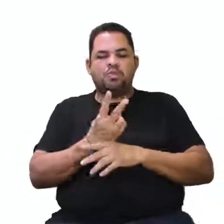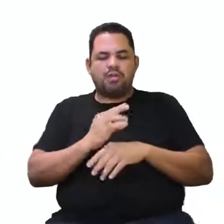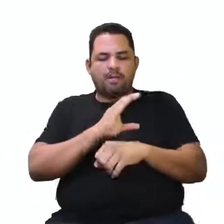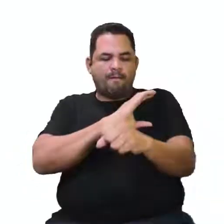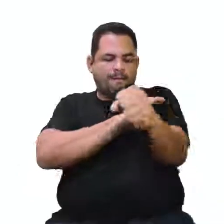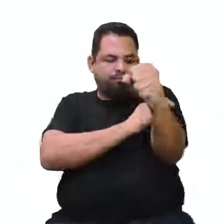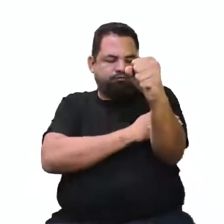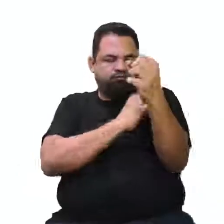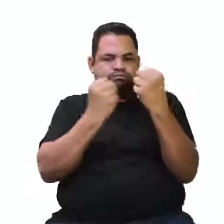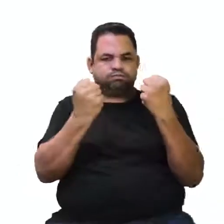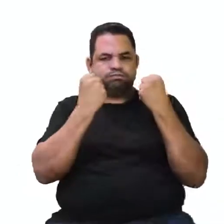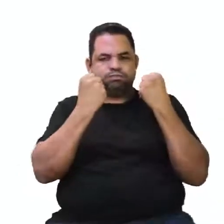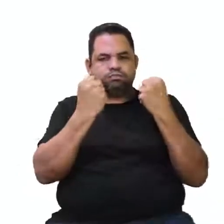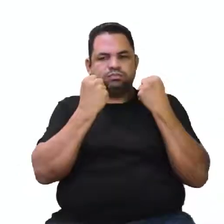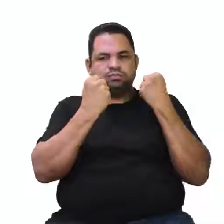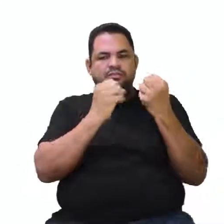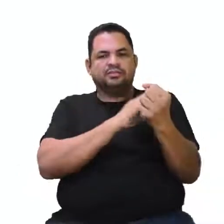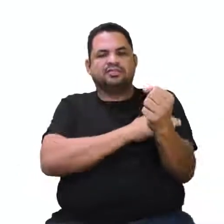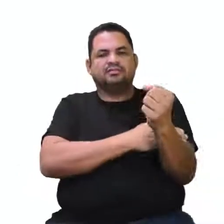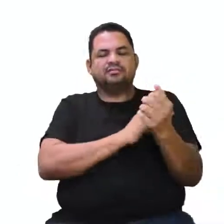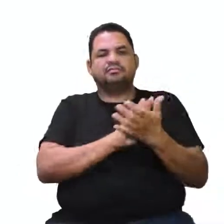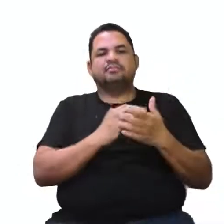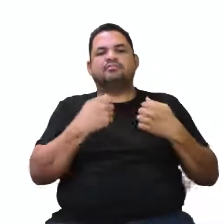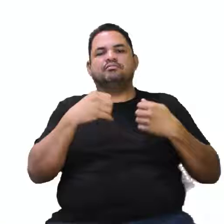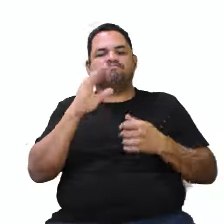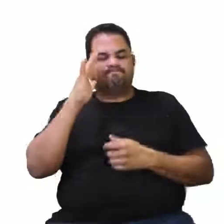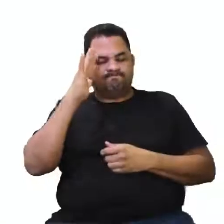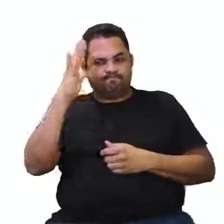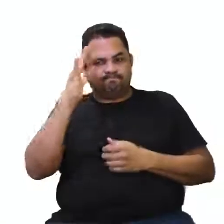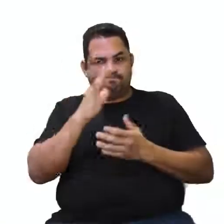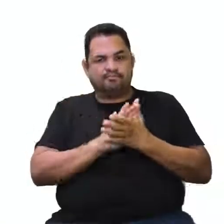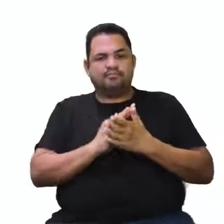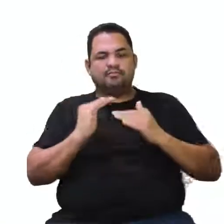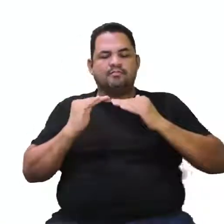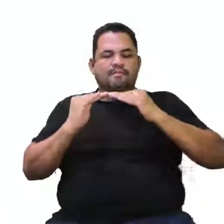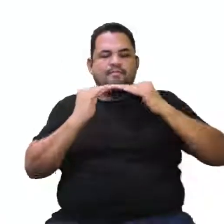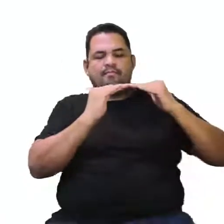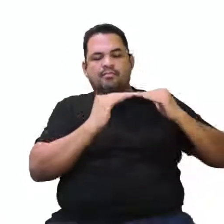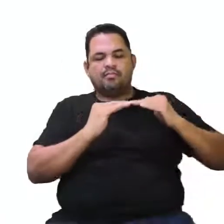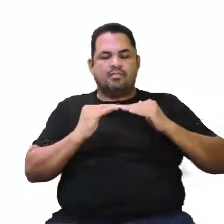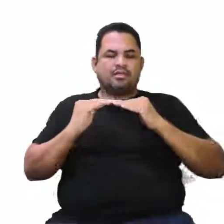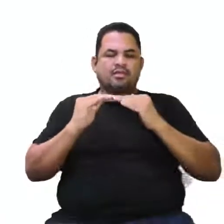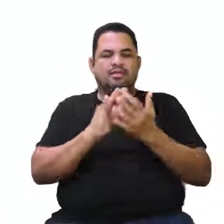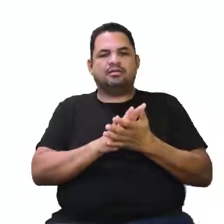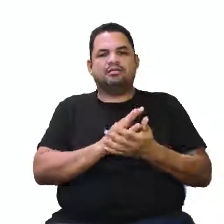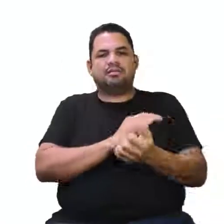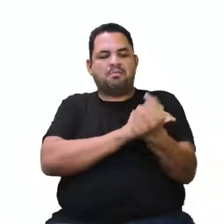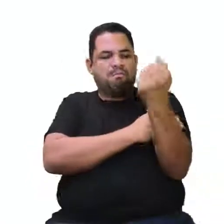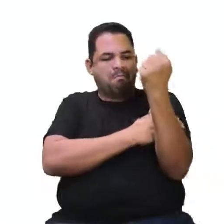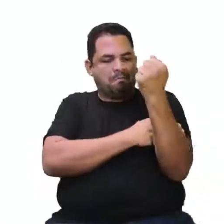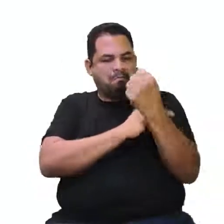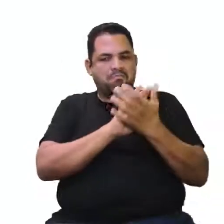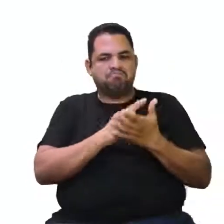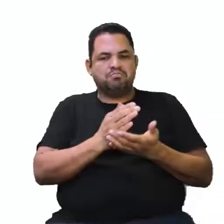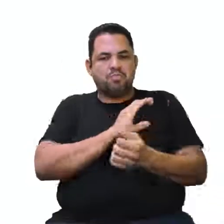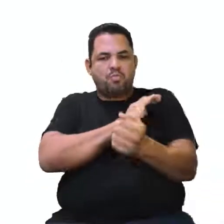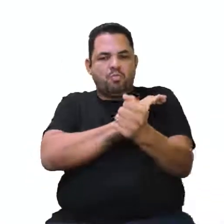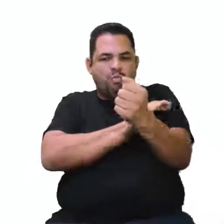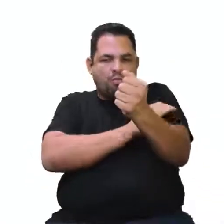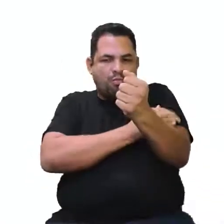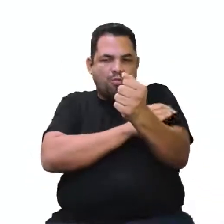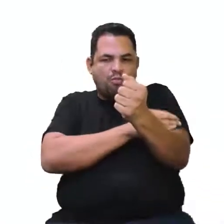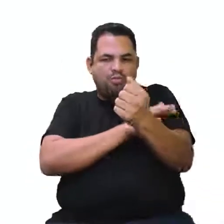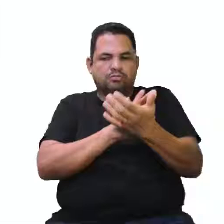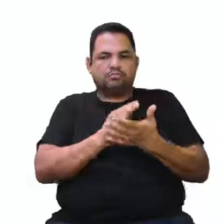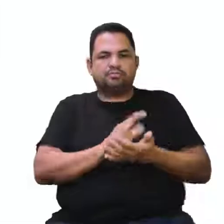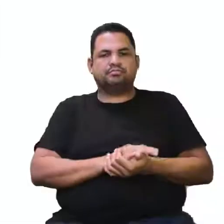músculos, né? Eles podem imaginar aí que o padrão de beleza bonito é aquele em que tem mais